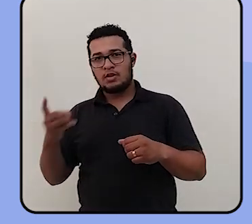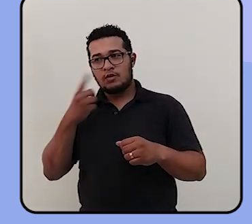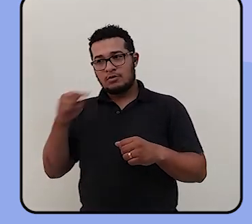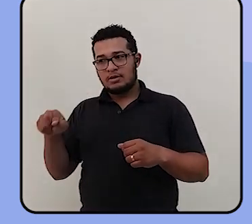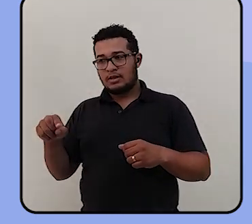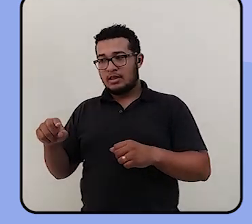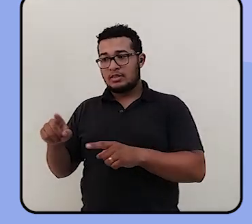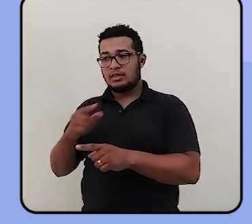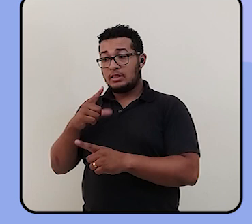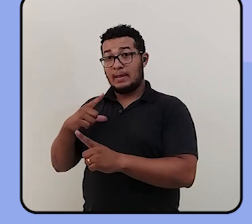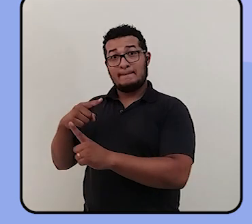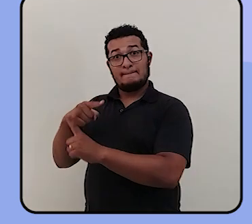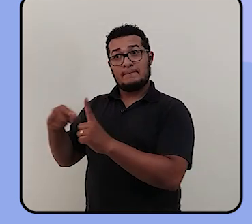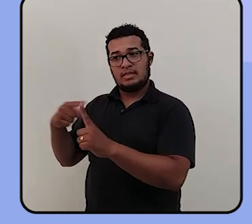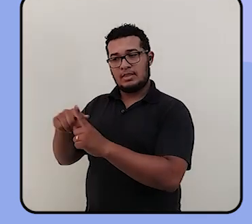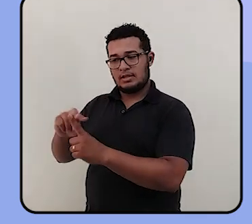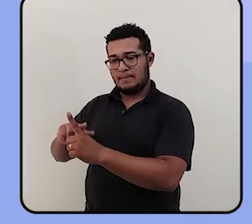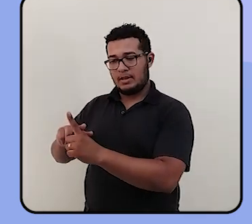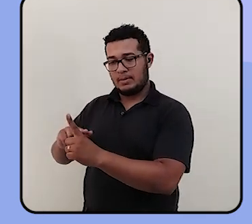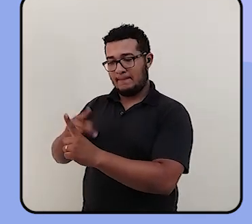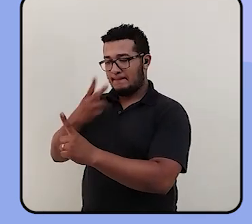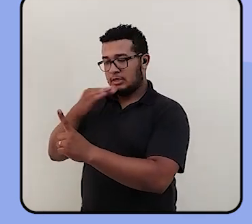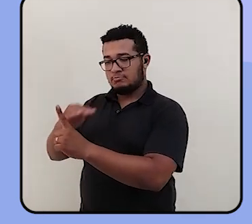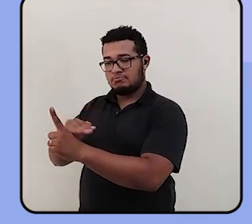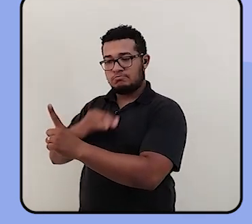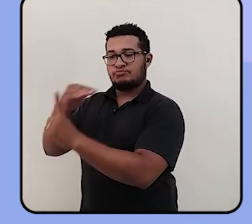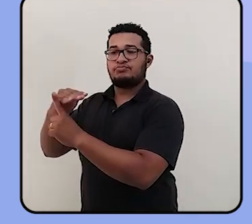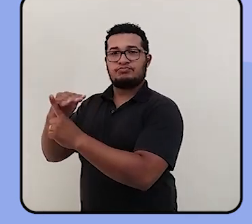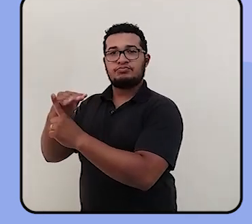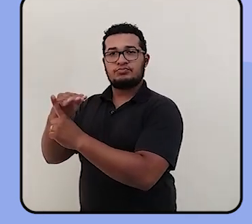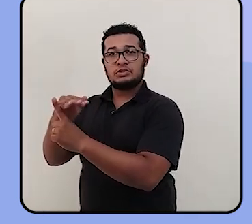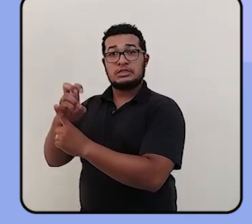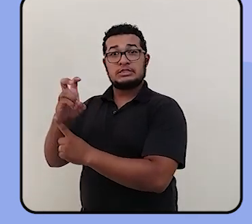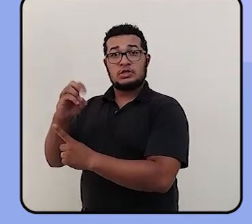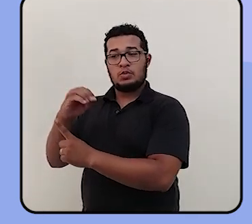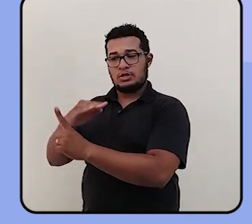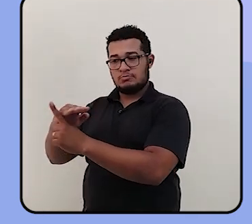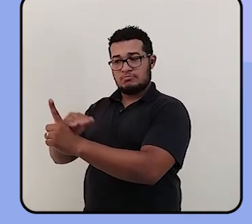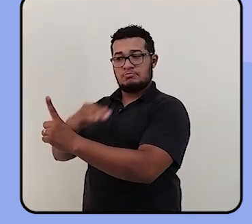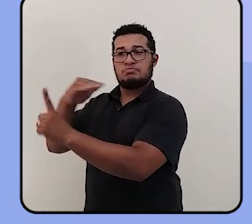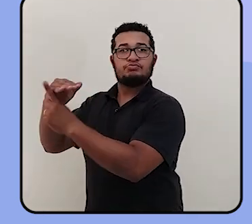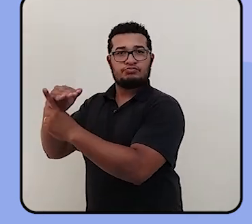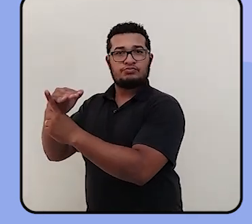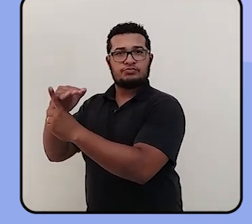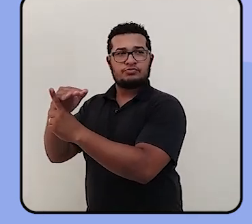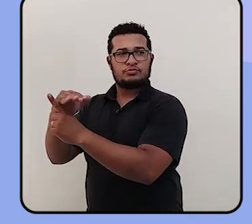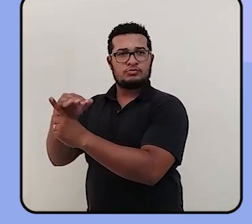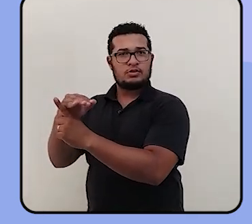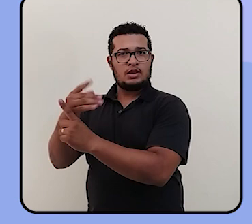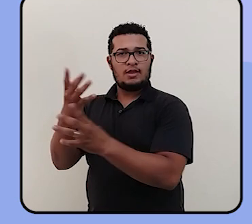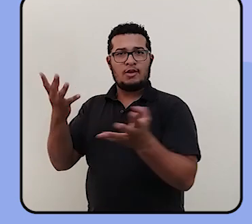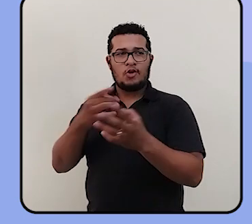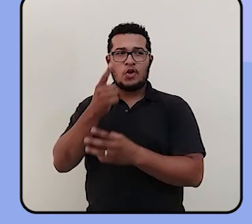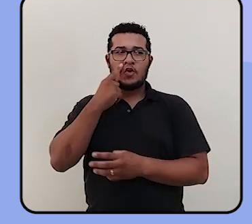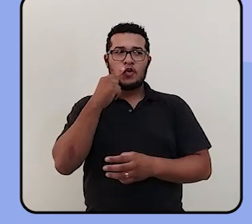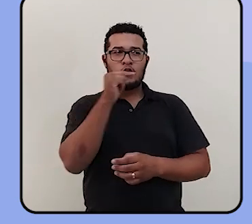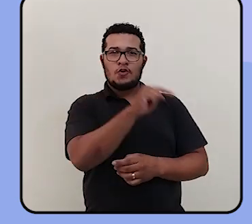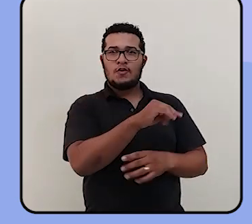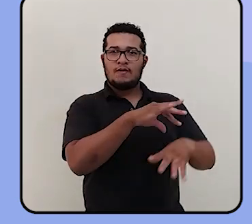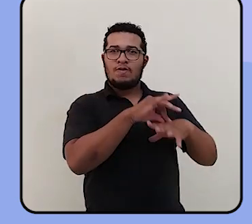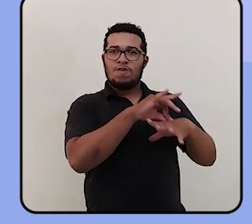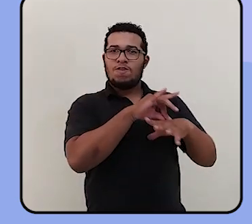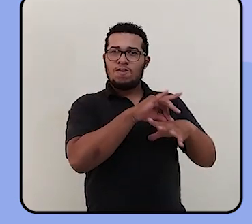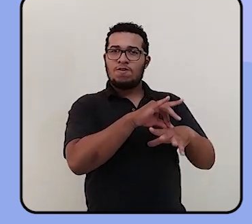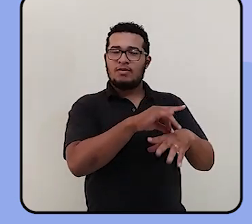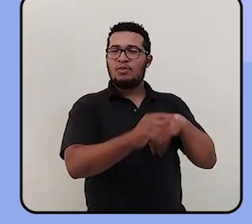A quantidade está subindo a metade. A metade de 100 é 50, então está subindo 50. O que está acontecendo agora